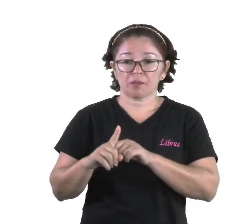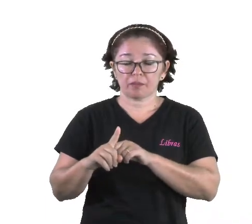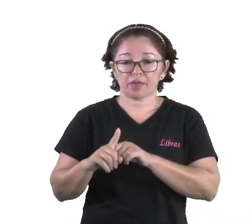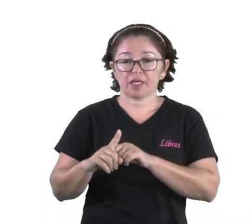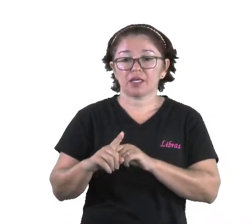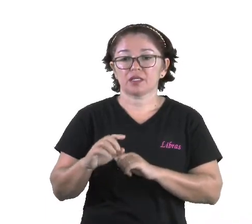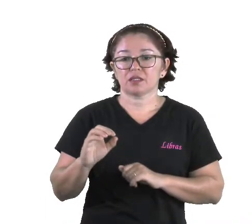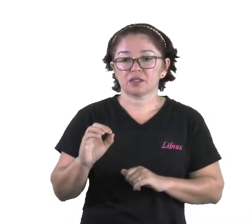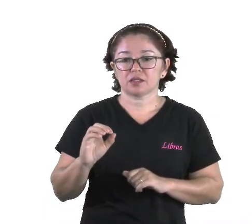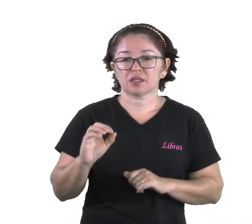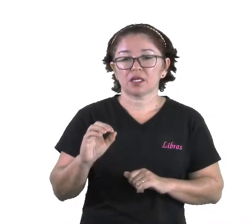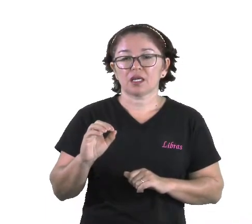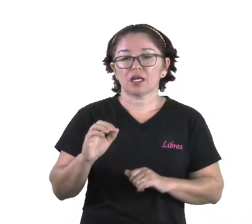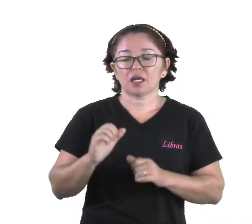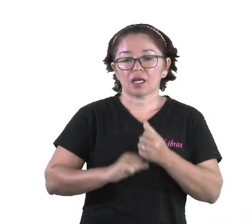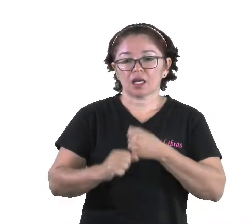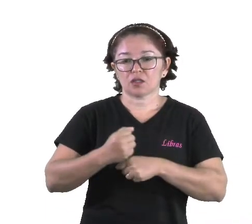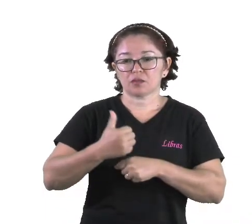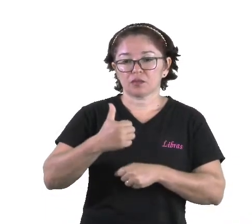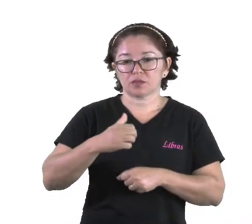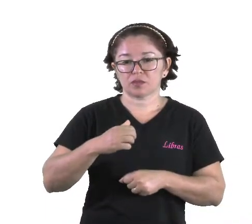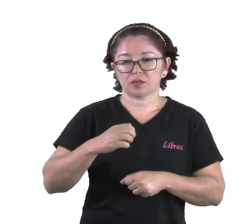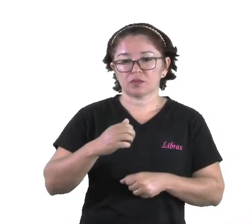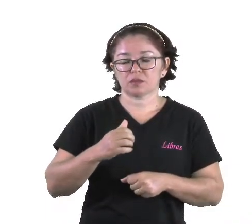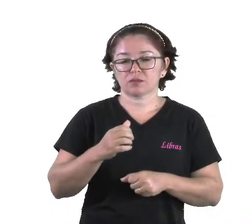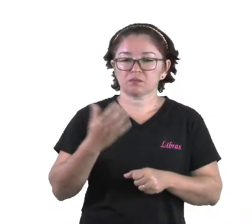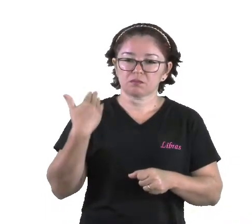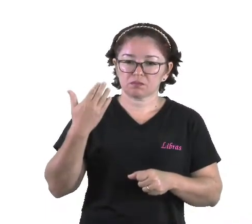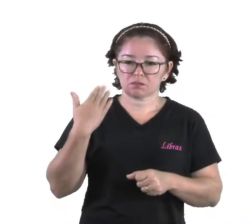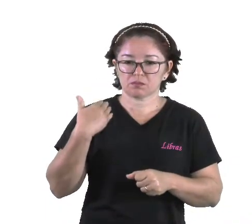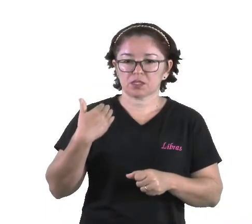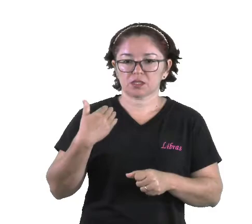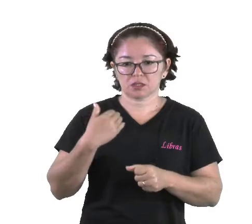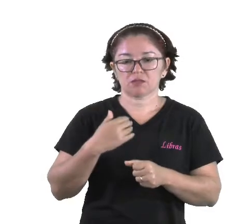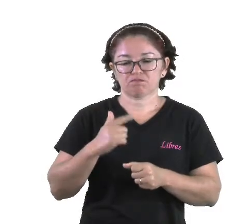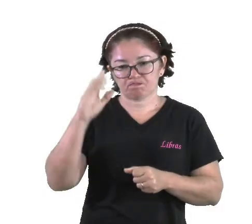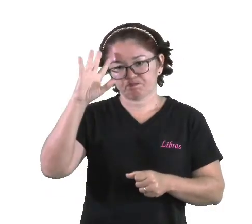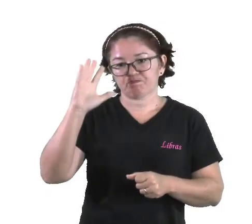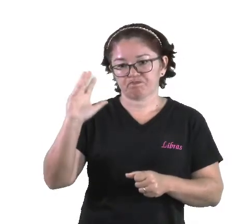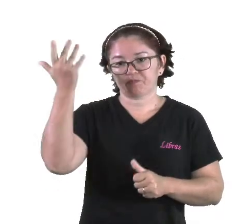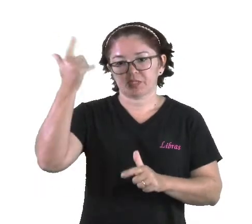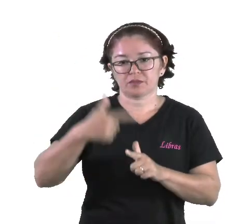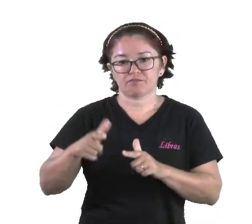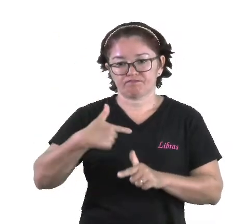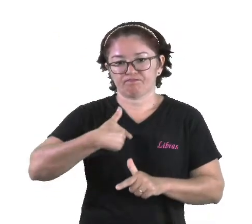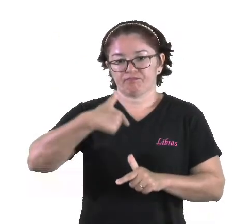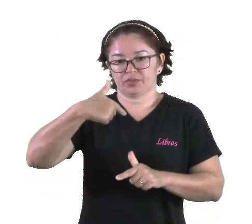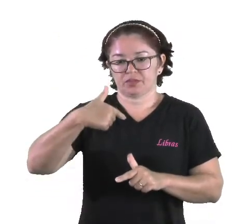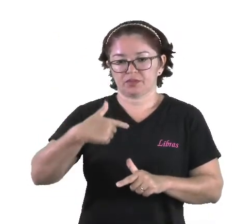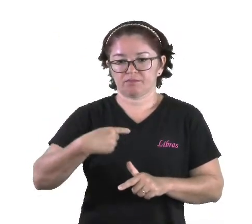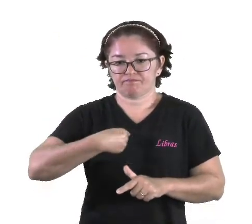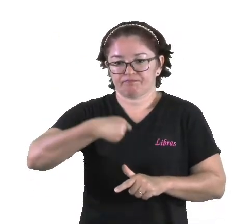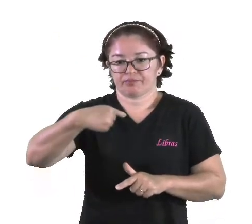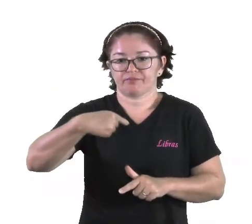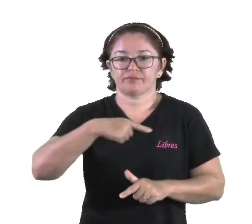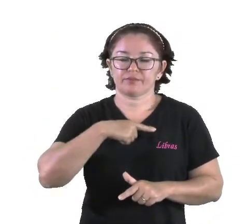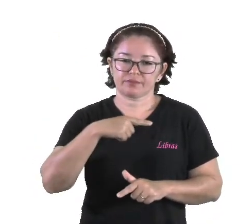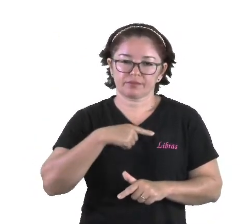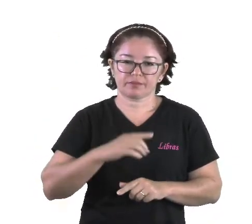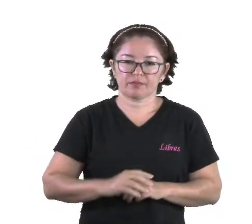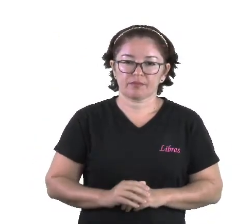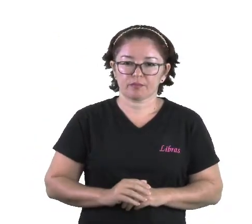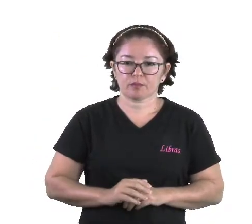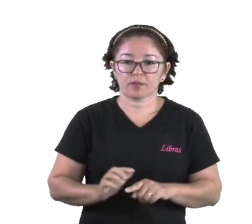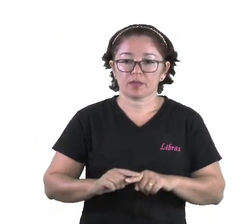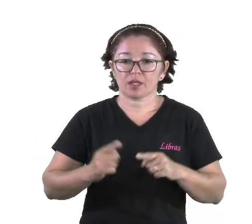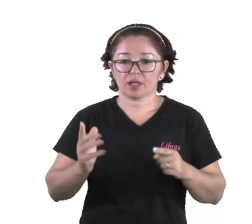Constitucionalista Paulista. Os paulistas, como não concordavam ou não aceitaram a derrota ao golpe de